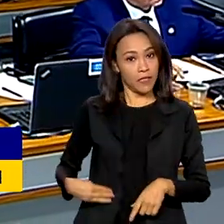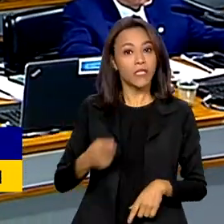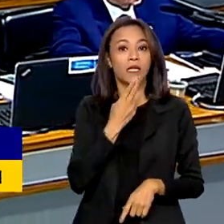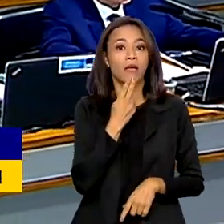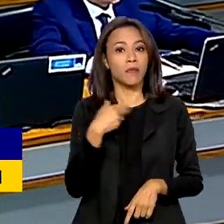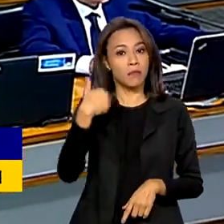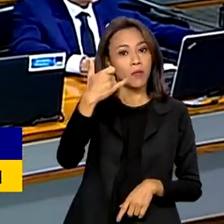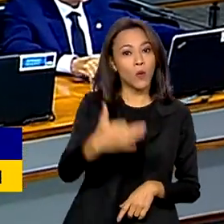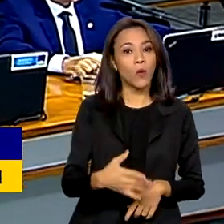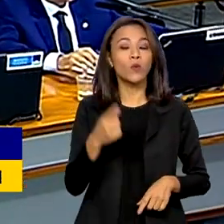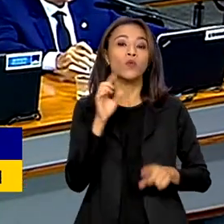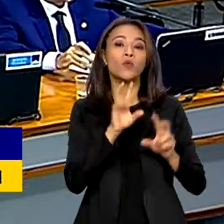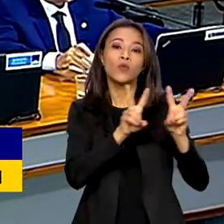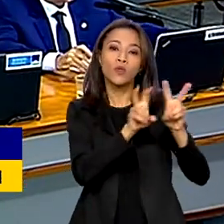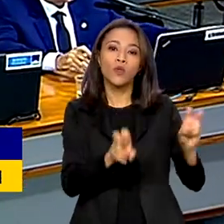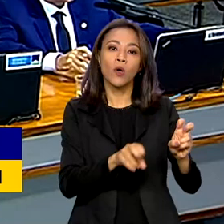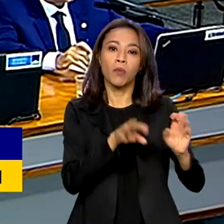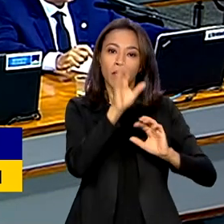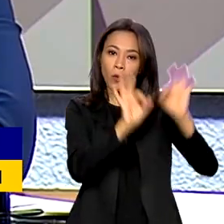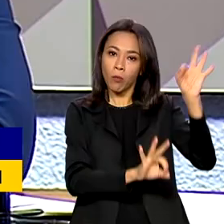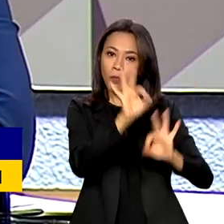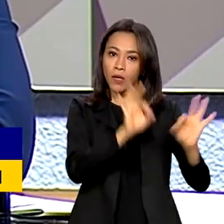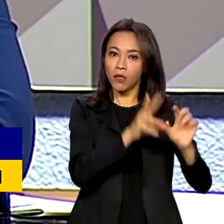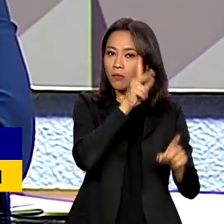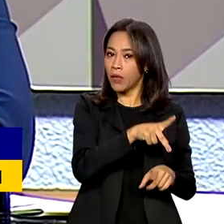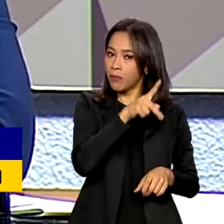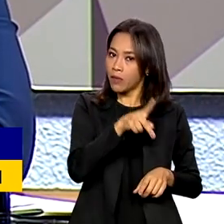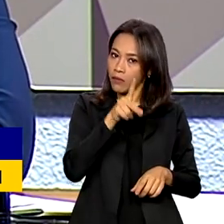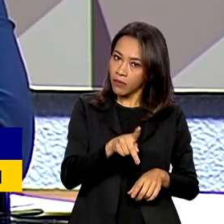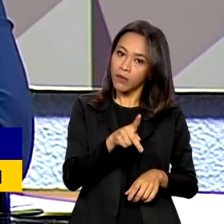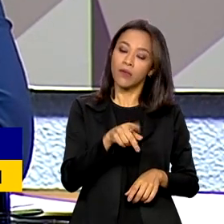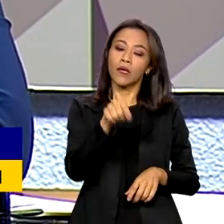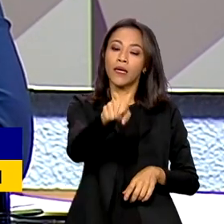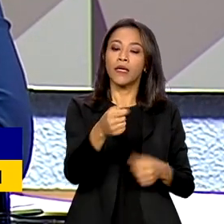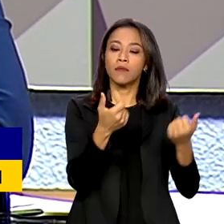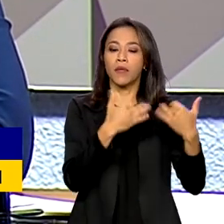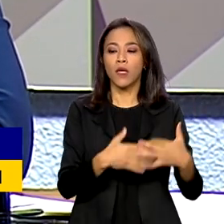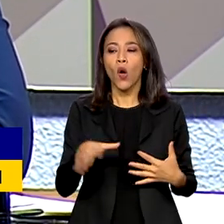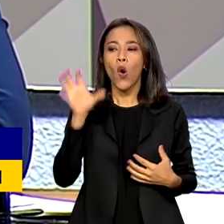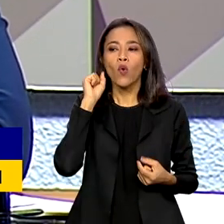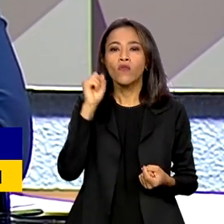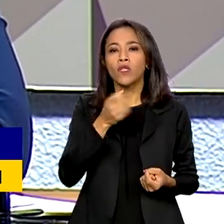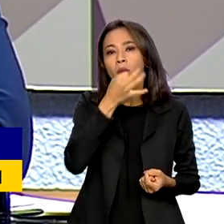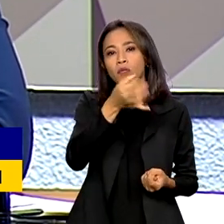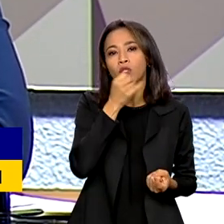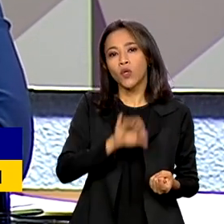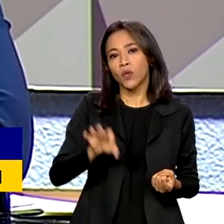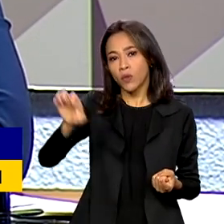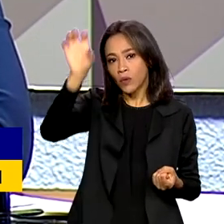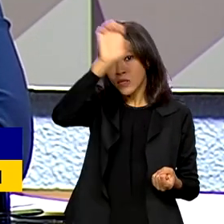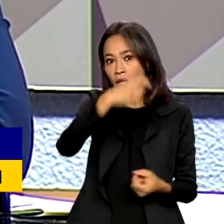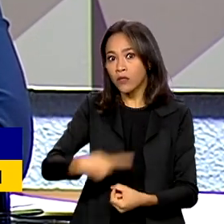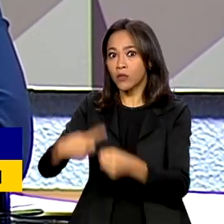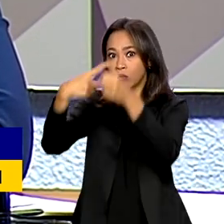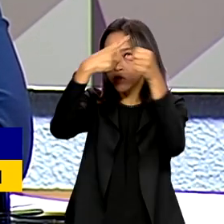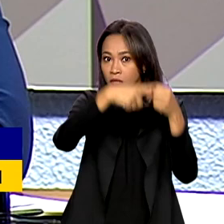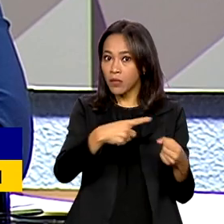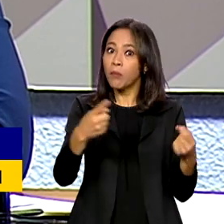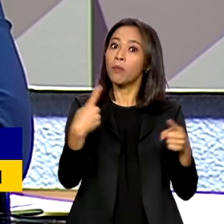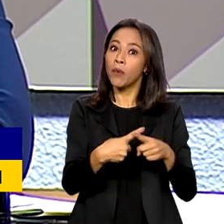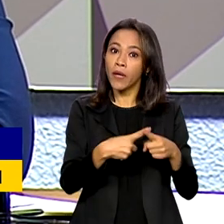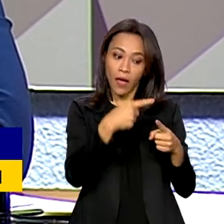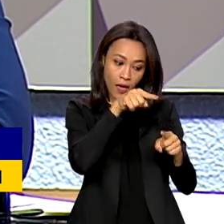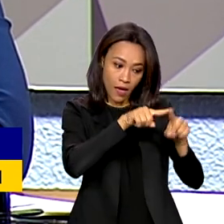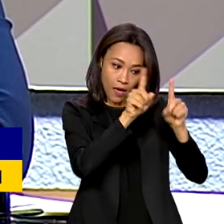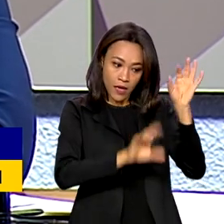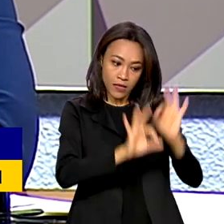plano plurianual que será participativo. Nós vamos estar ouvindo os estados e os municípios brasileiros, porque é um planejamento